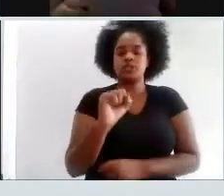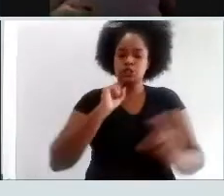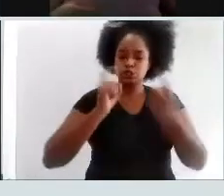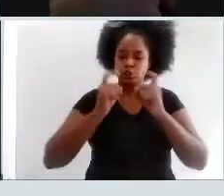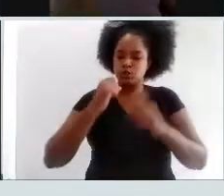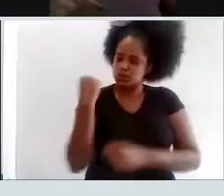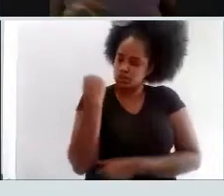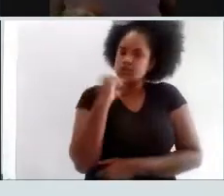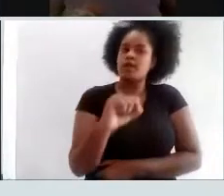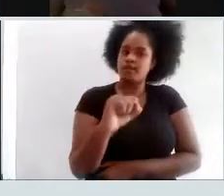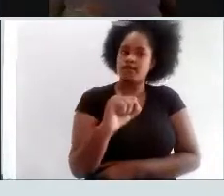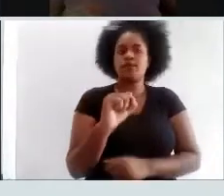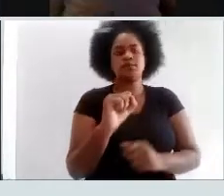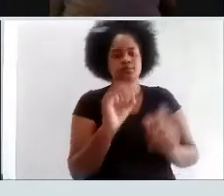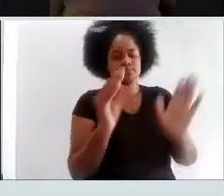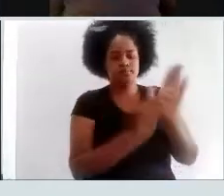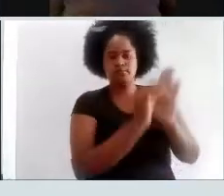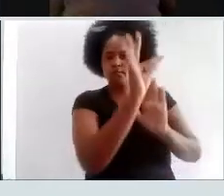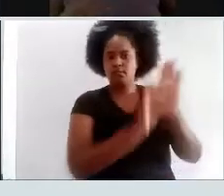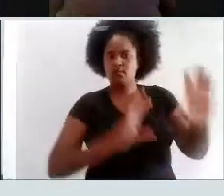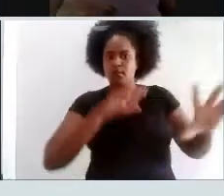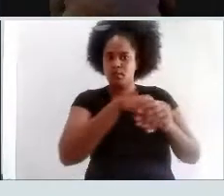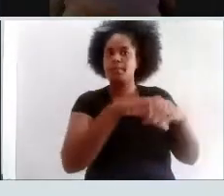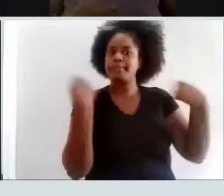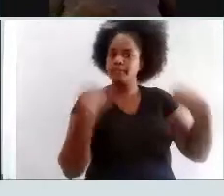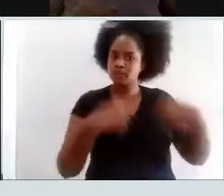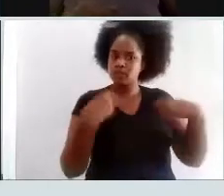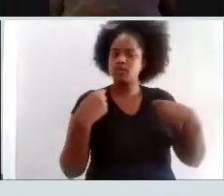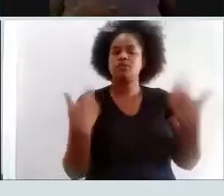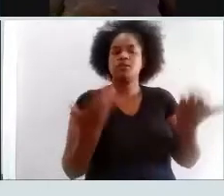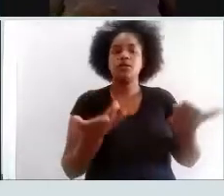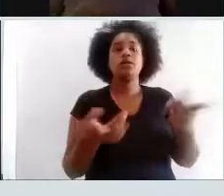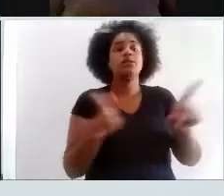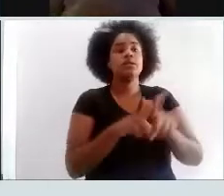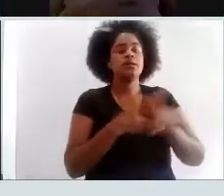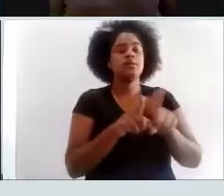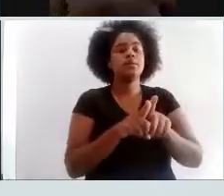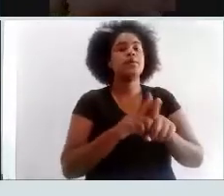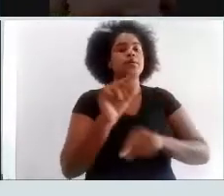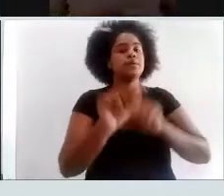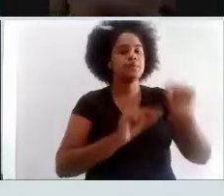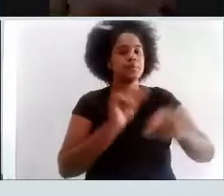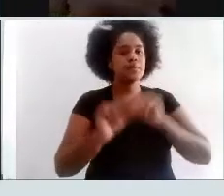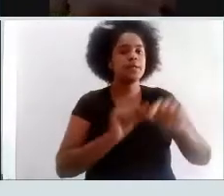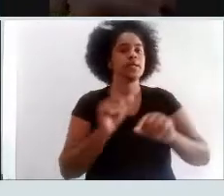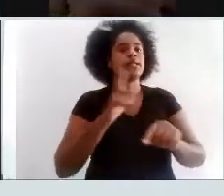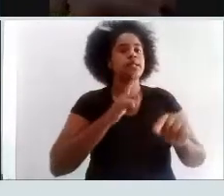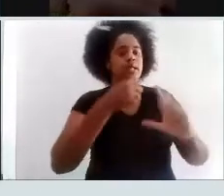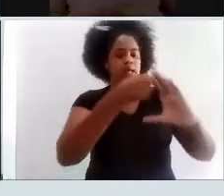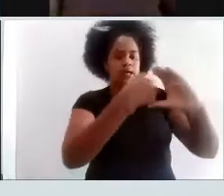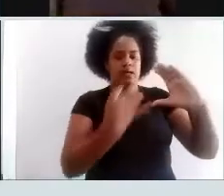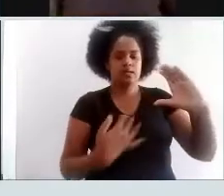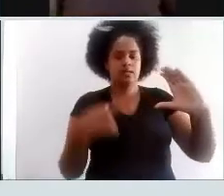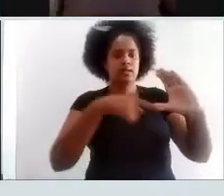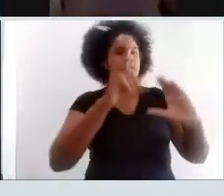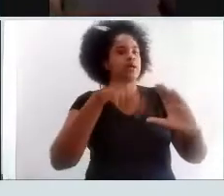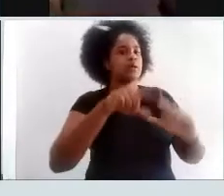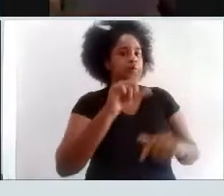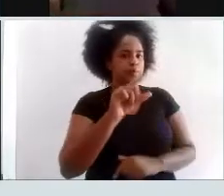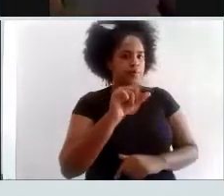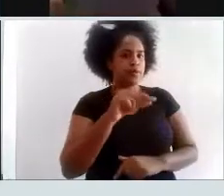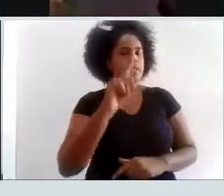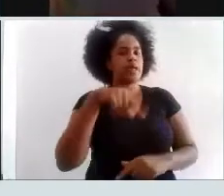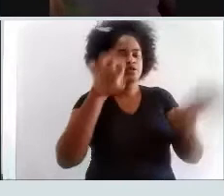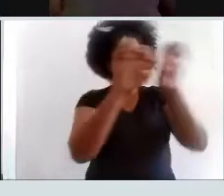o texto. E o texto dissertativo argumentativo também tem algumas características, que são a sua